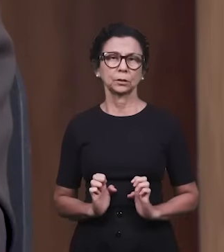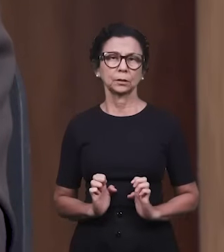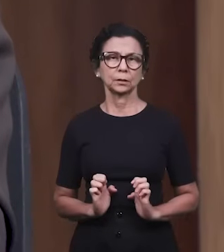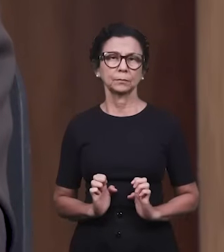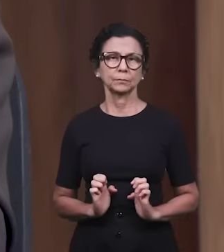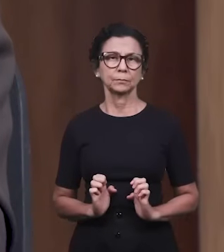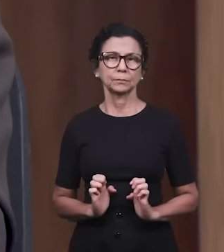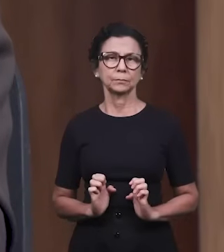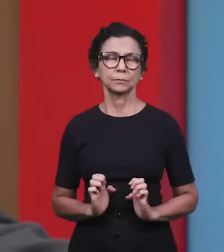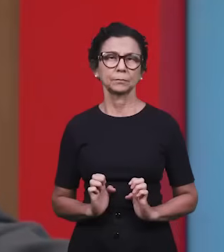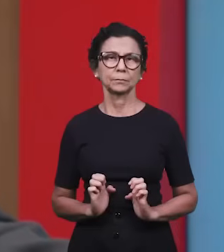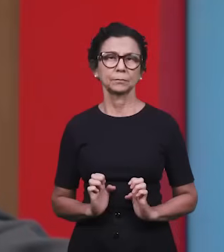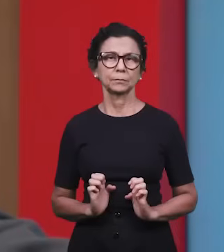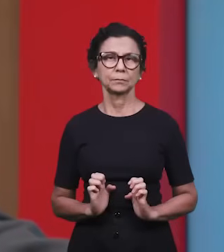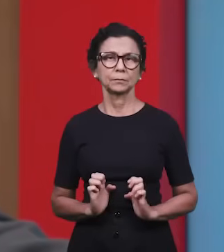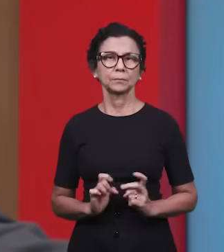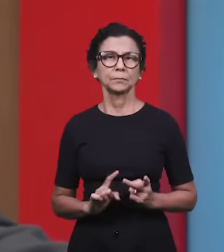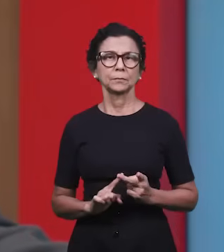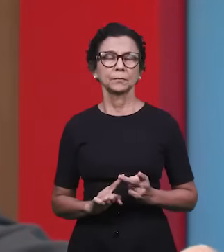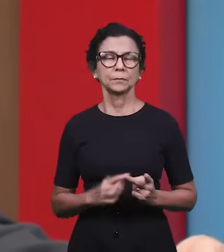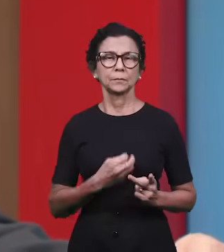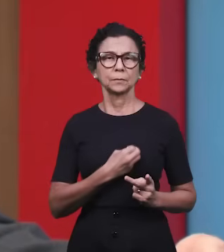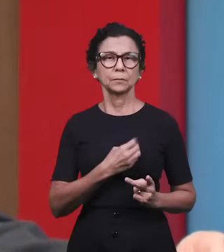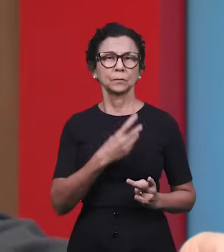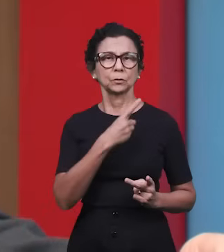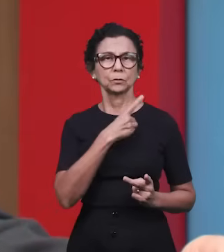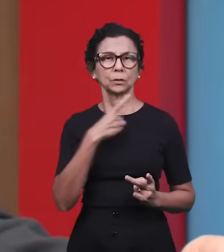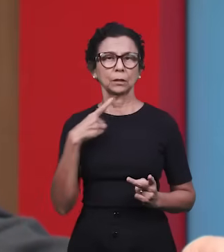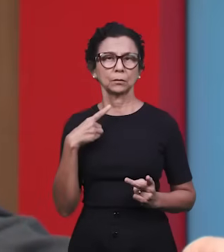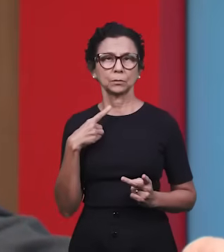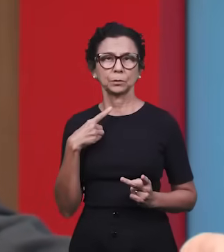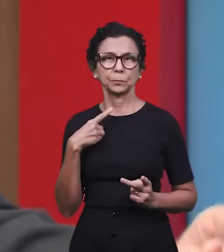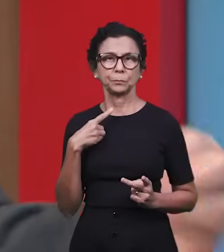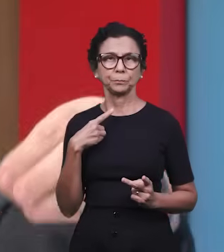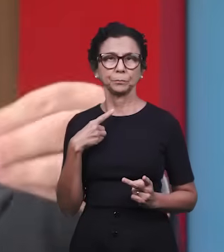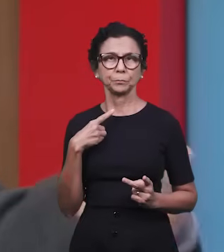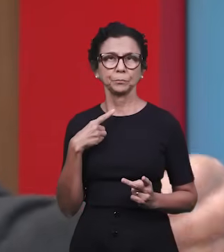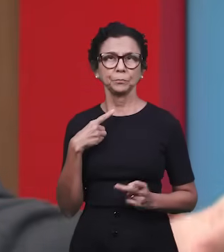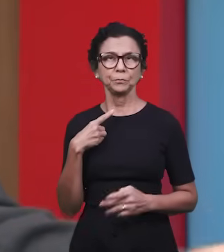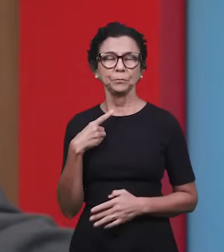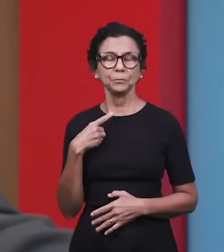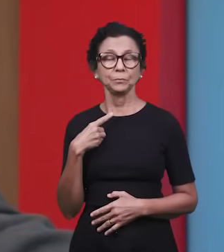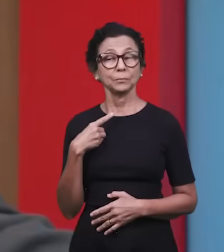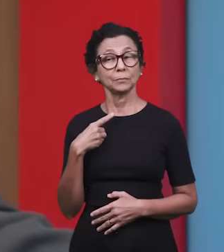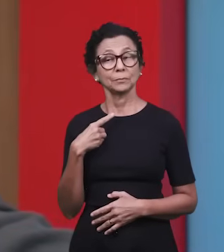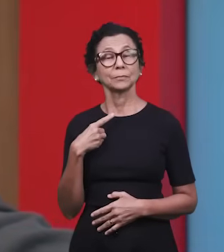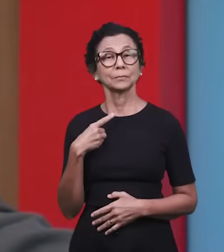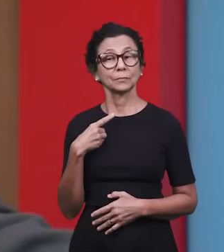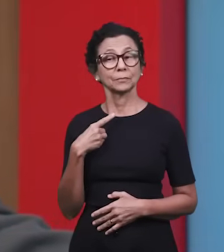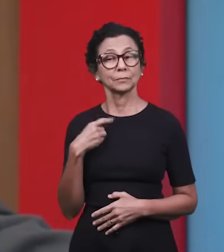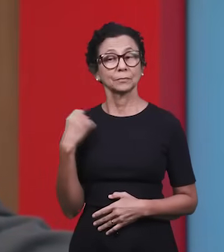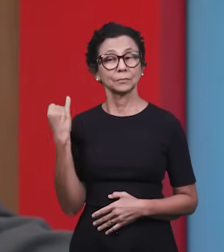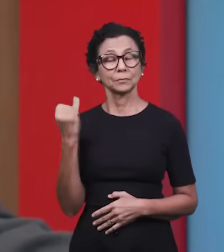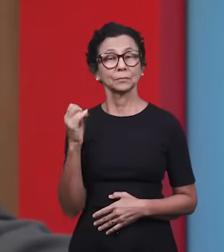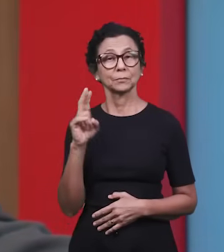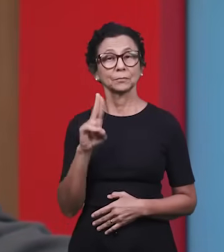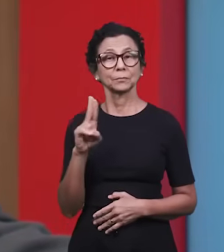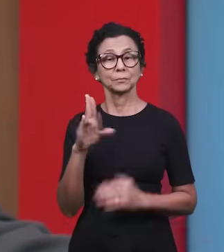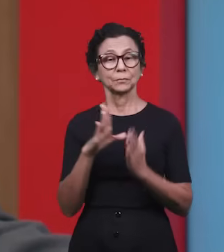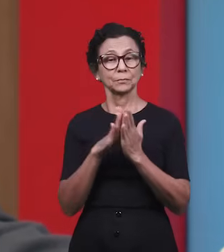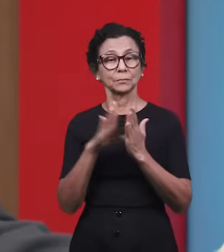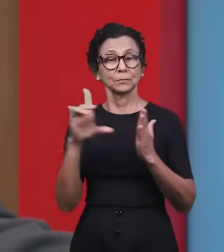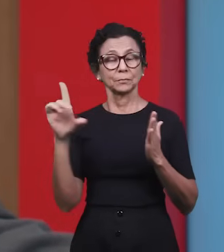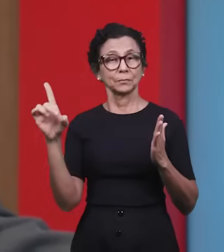vida do diácono. É importante, Gilson, nós usarmos a própria palavra, né? Porque a